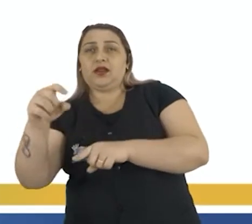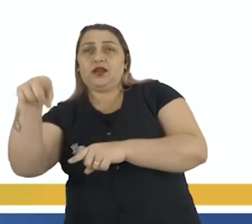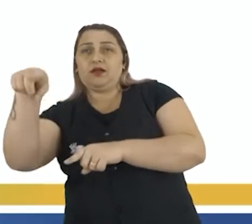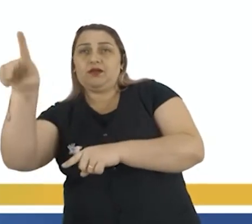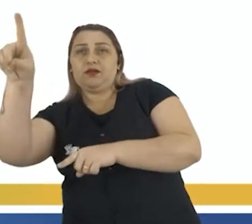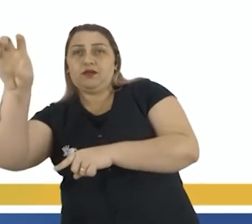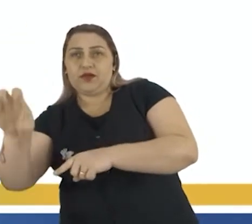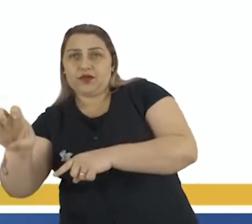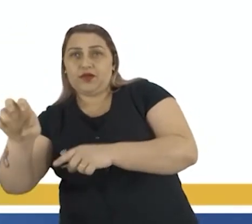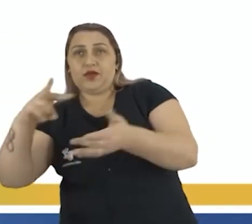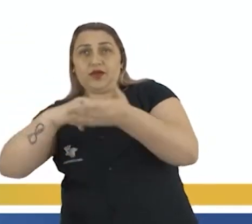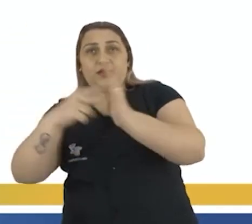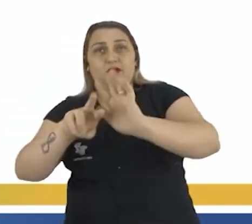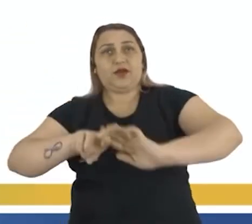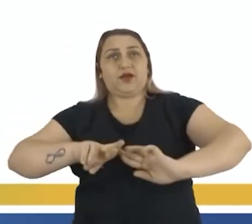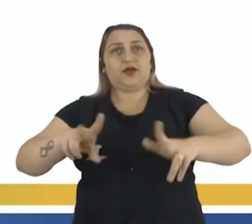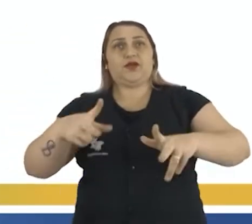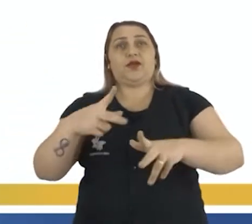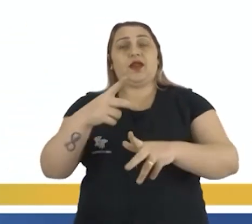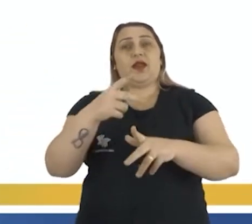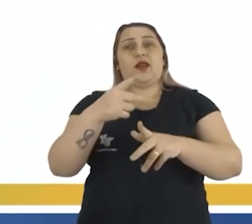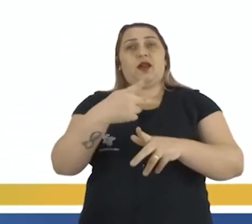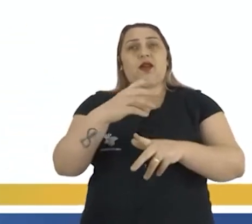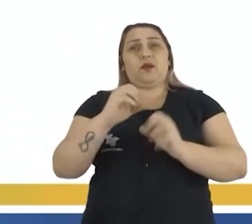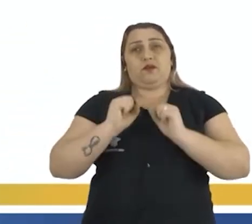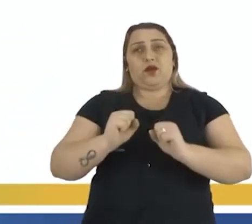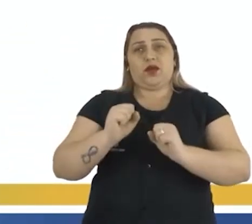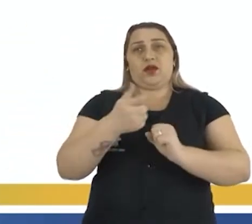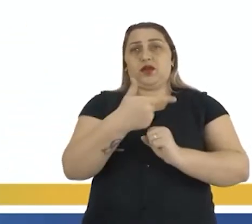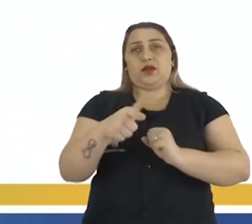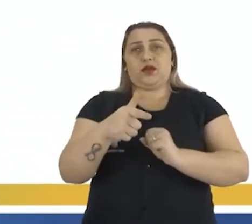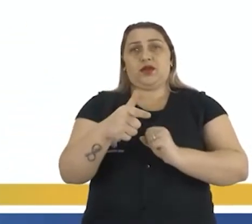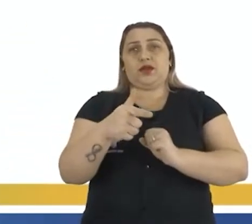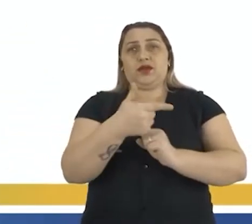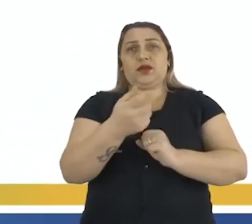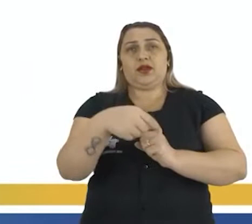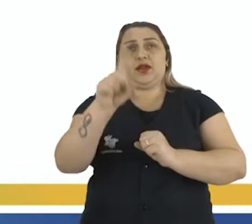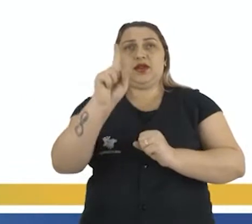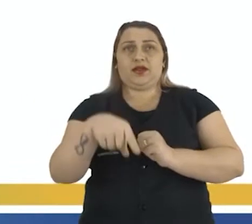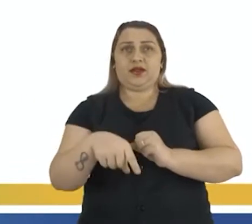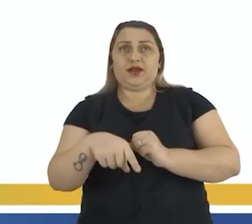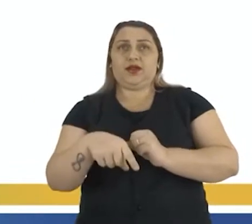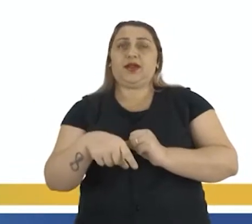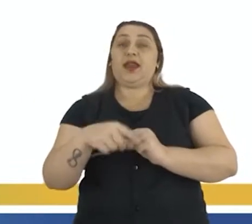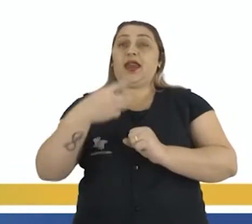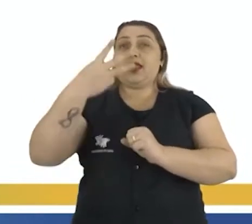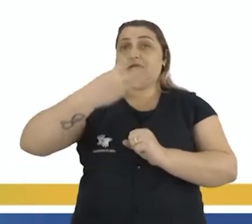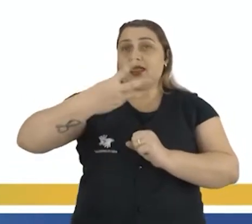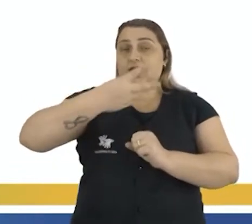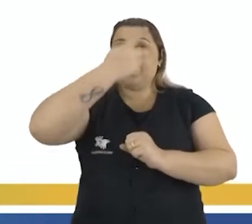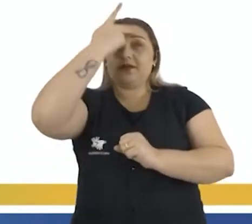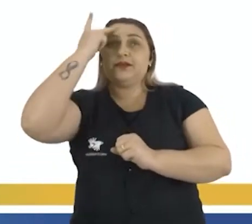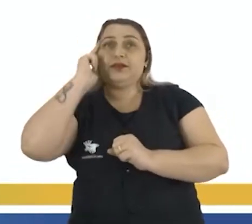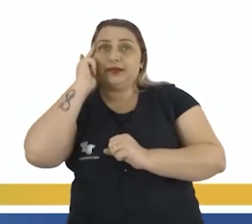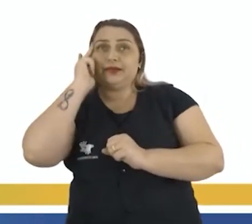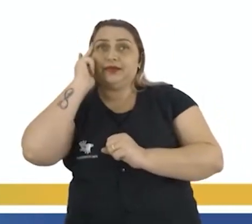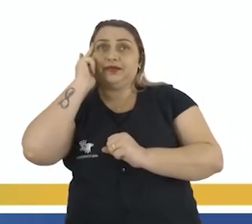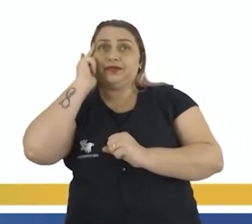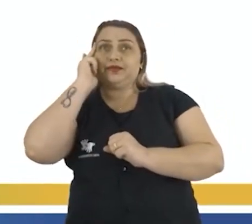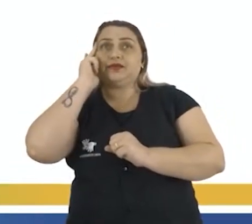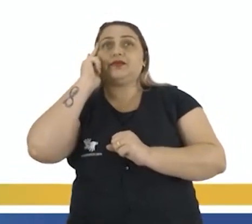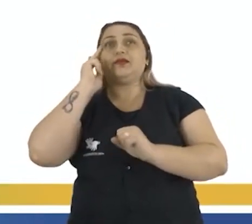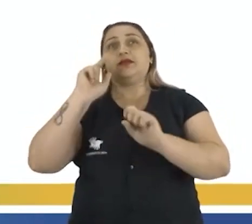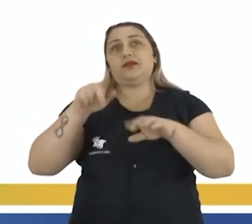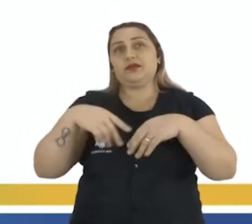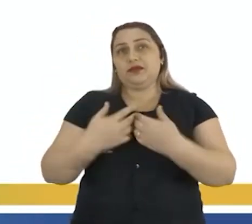olha só, o pode, sem o acento, ele é um verbo, está na terceira pessoa. Então, a